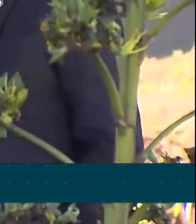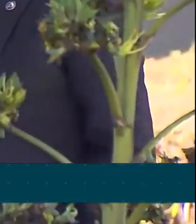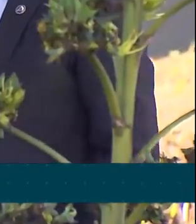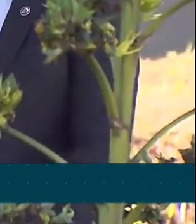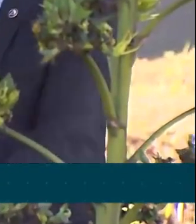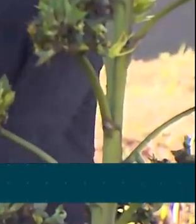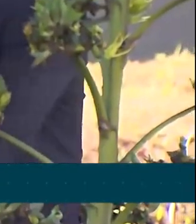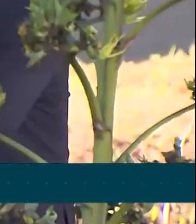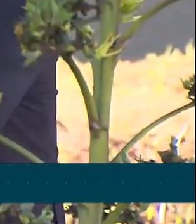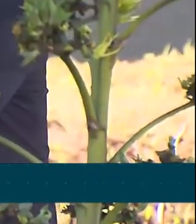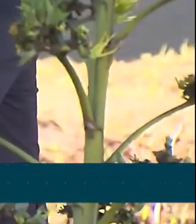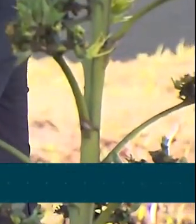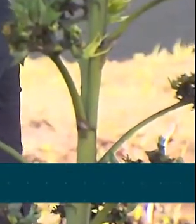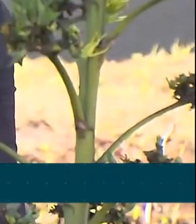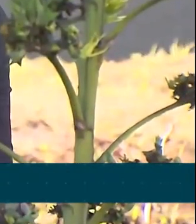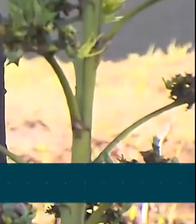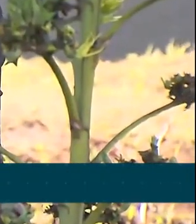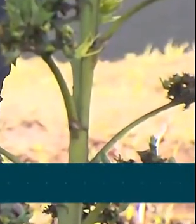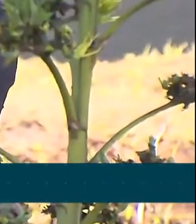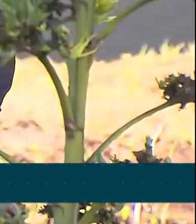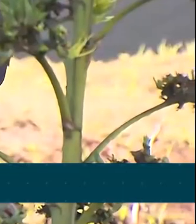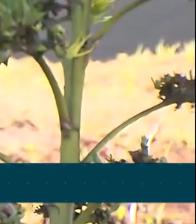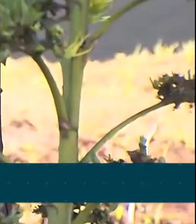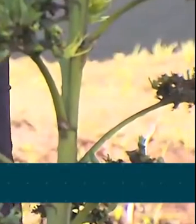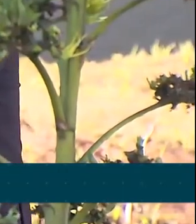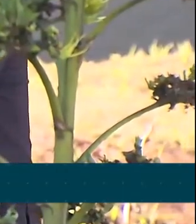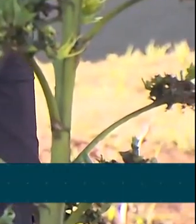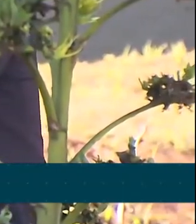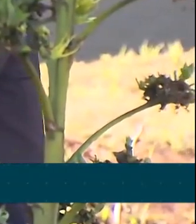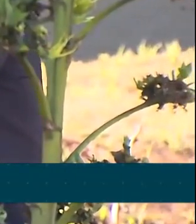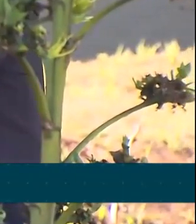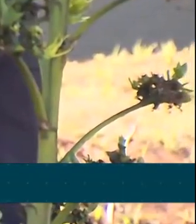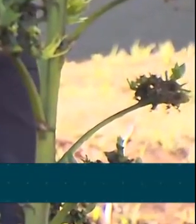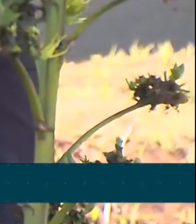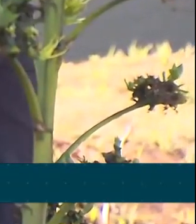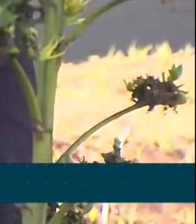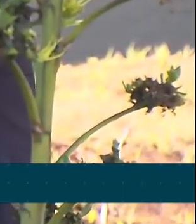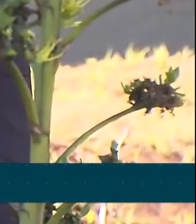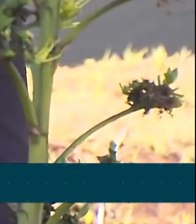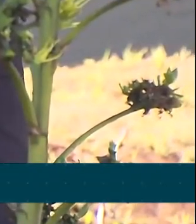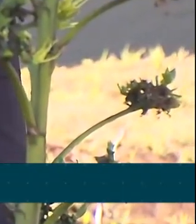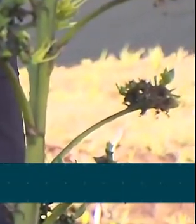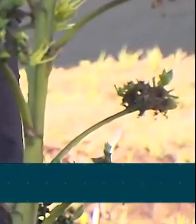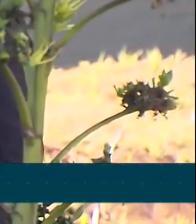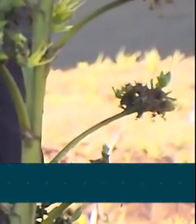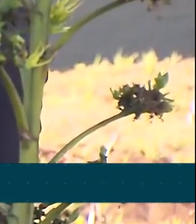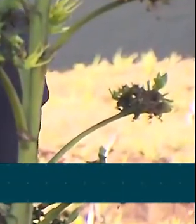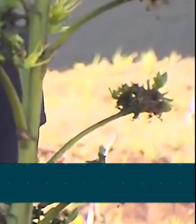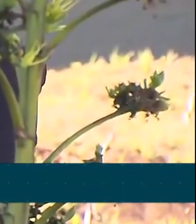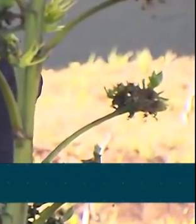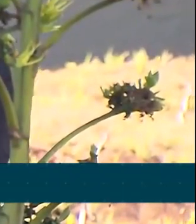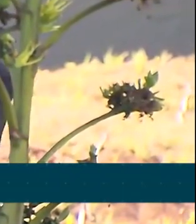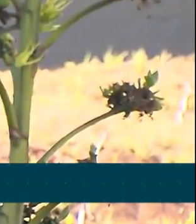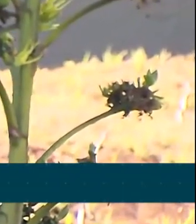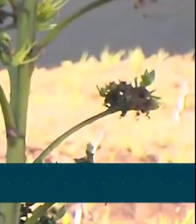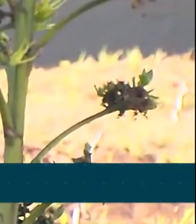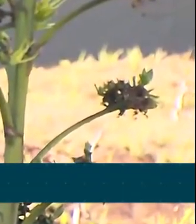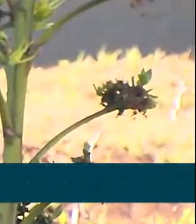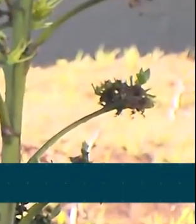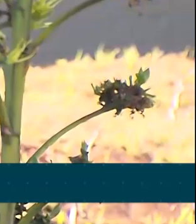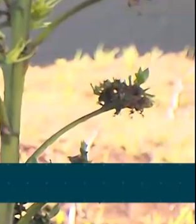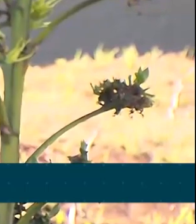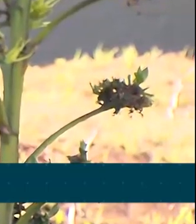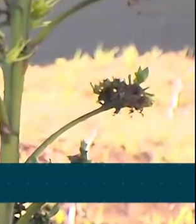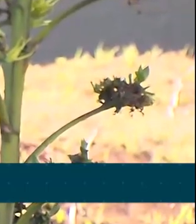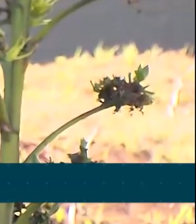seguintes dobrados. Irmãos do Condor, de autoria do coronel Paulo Altenburg Brasil, paraquedista